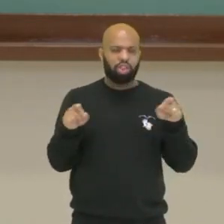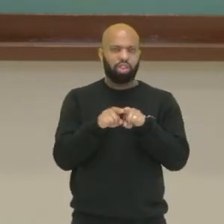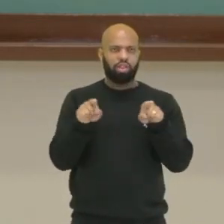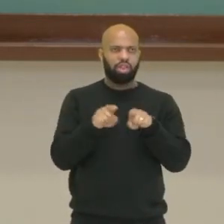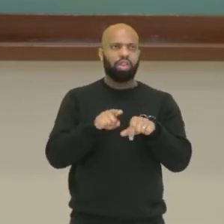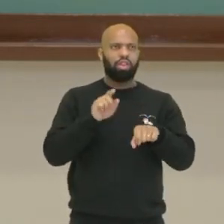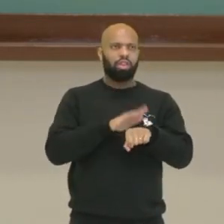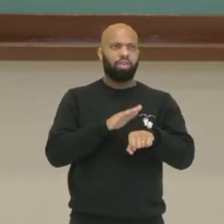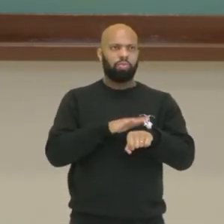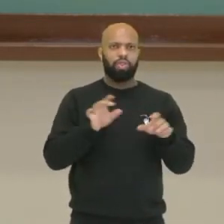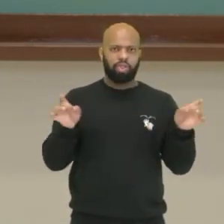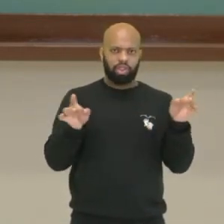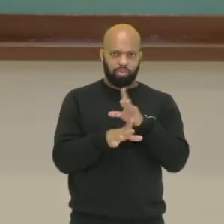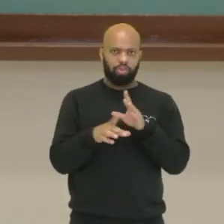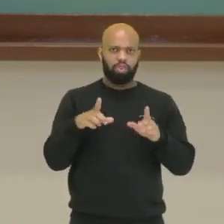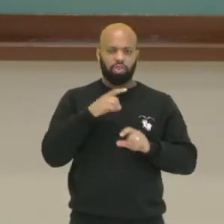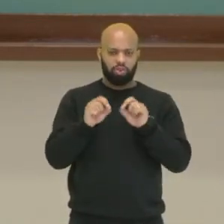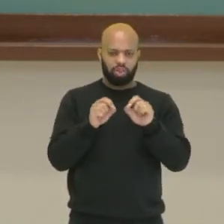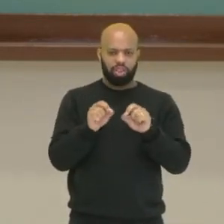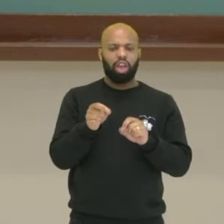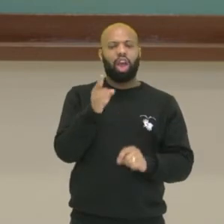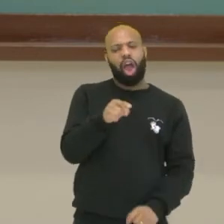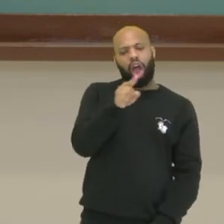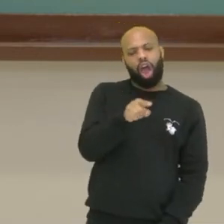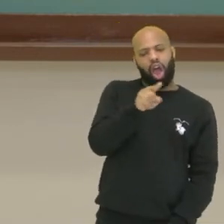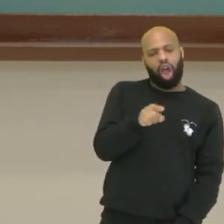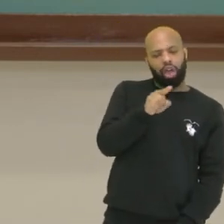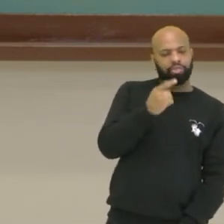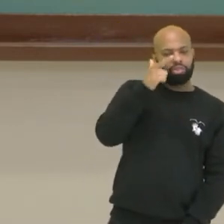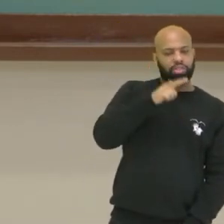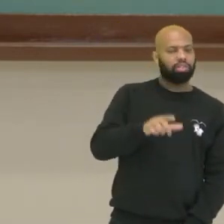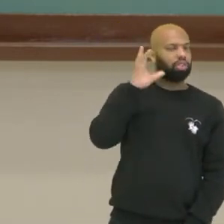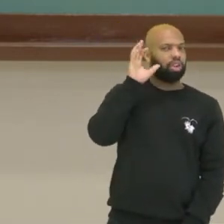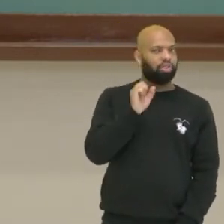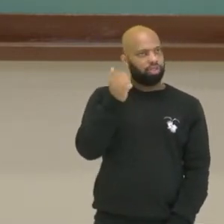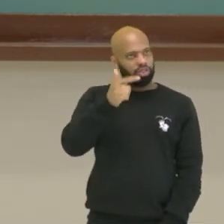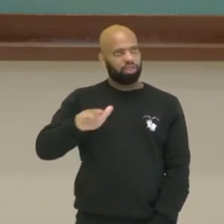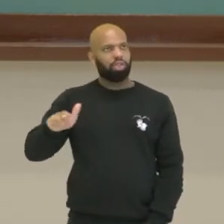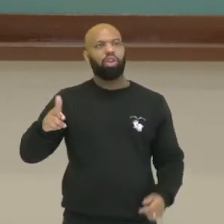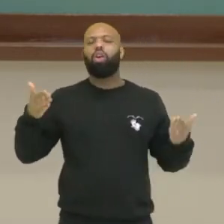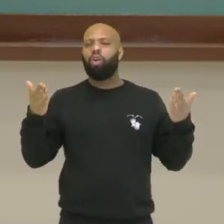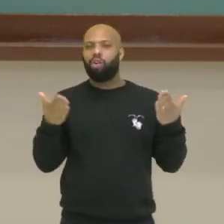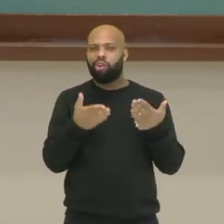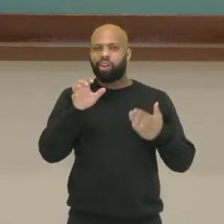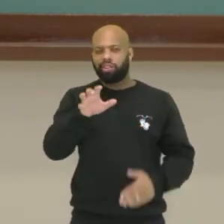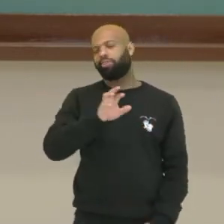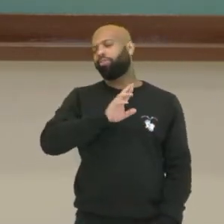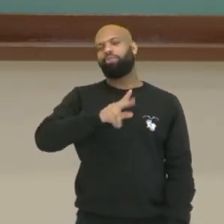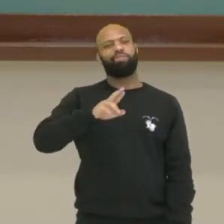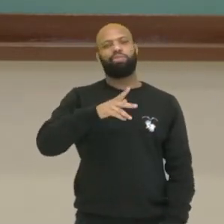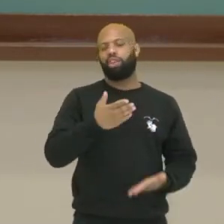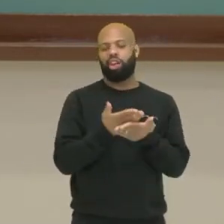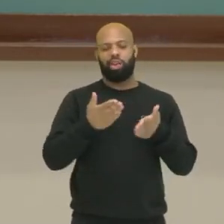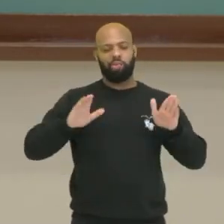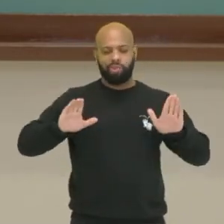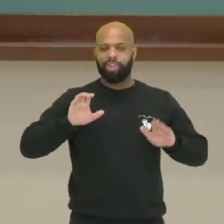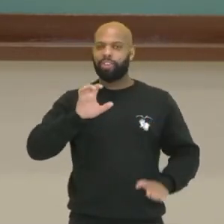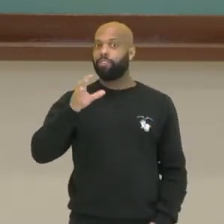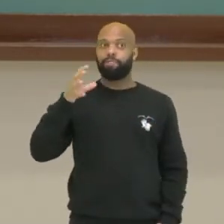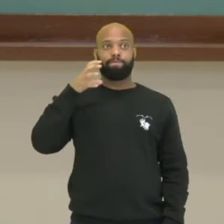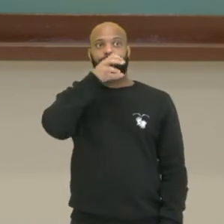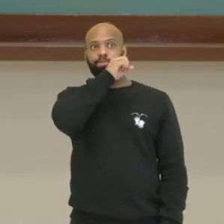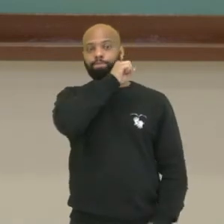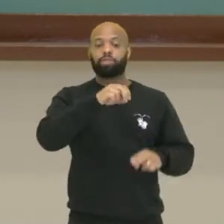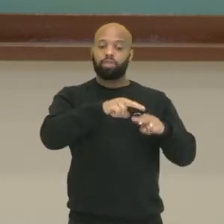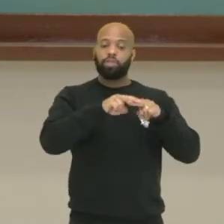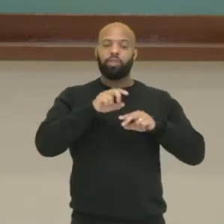terminava você tinha que rebobinar a fita para poder ouvir tudo de novo. Hoje nós já não precisamos fazer isso por